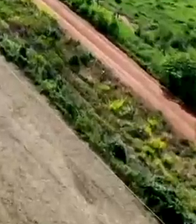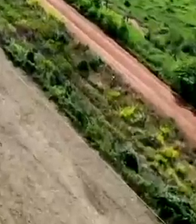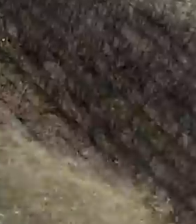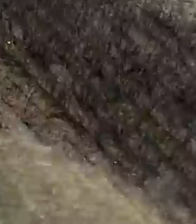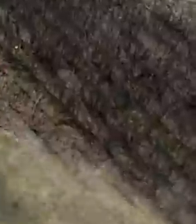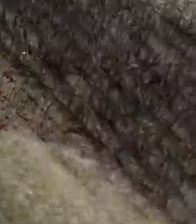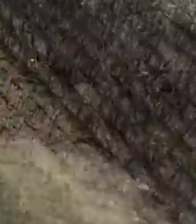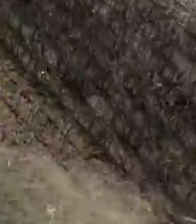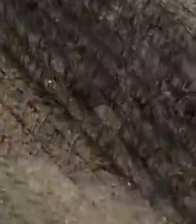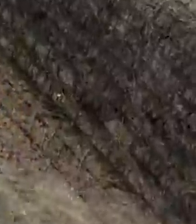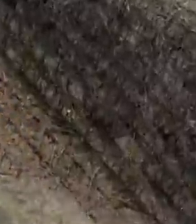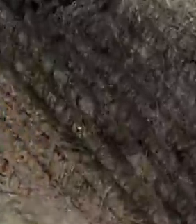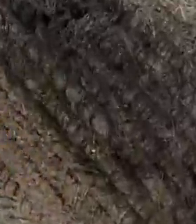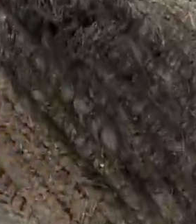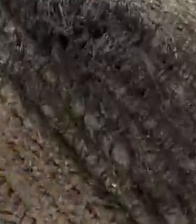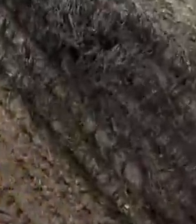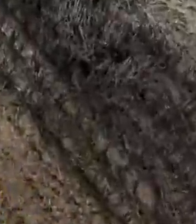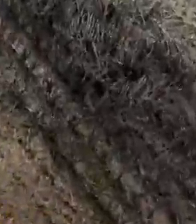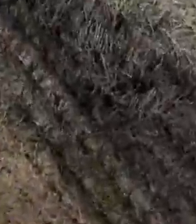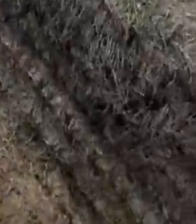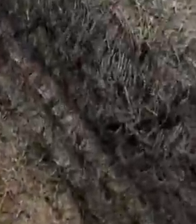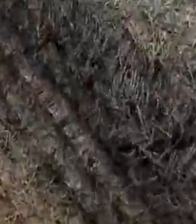E aí